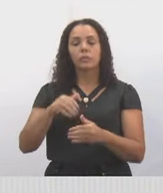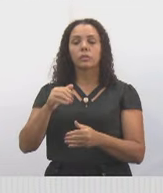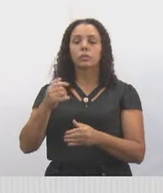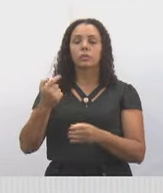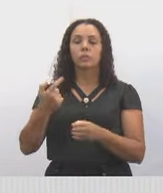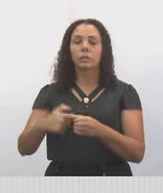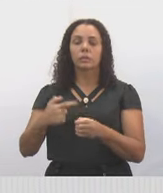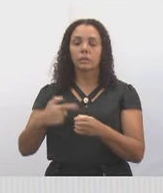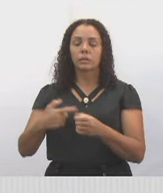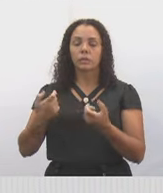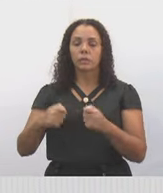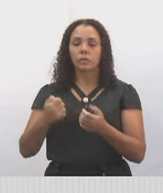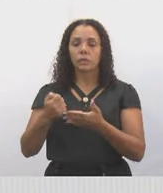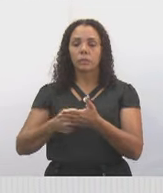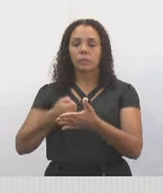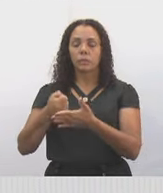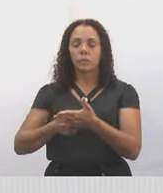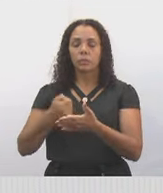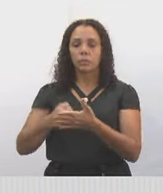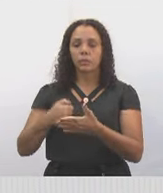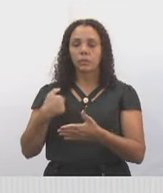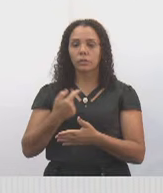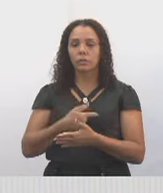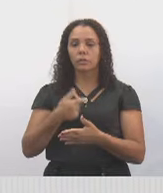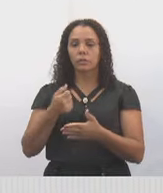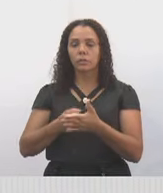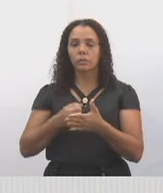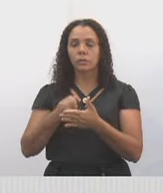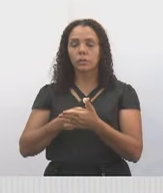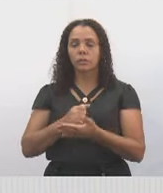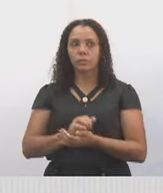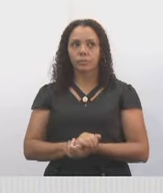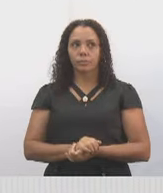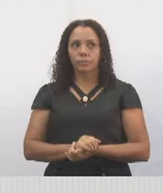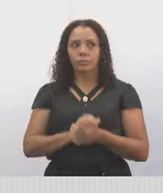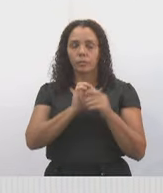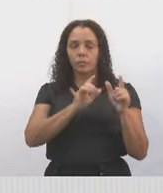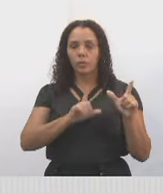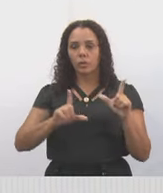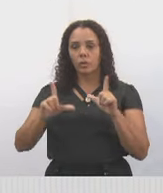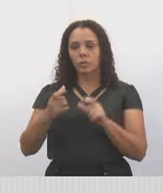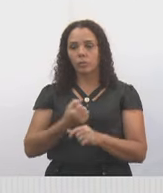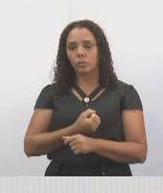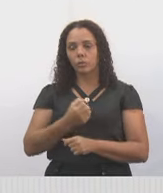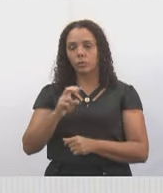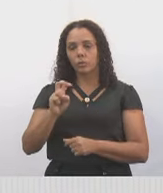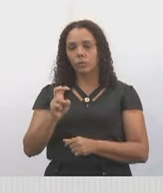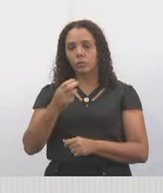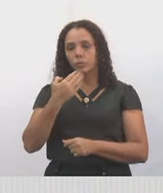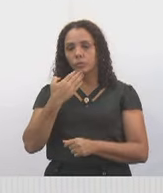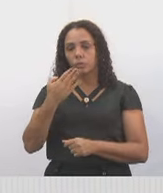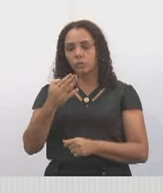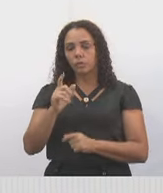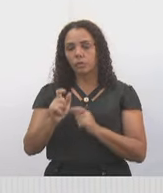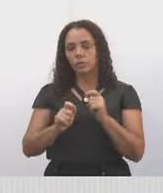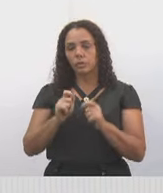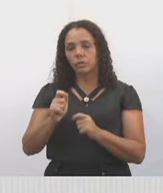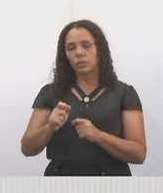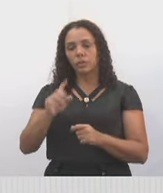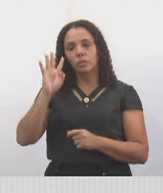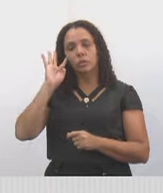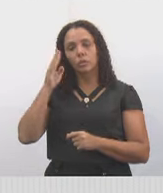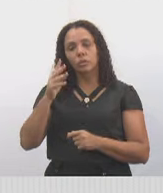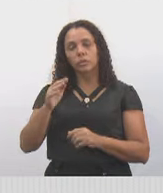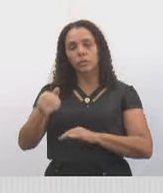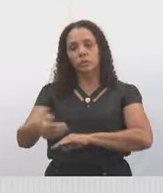cabe ao município também cobrar então Estamos cobrando o slide 2 pedido de solução referente a um buraco na